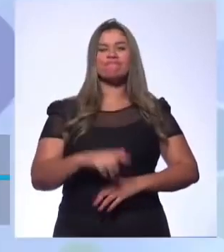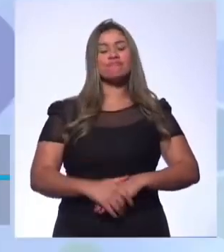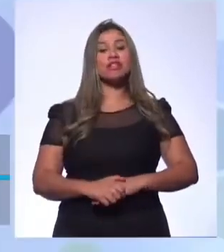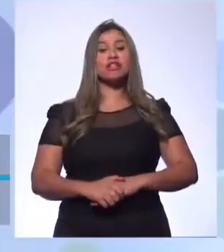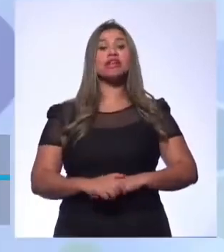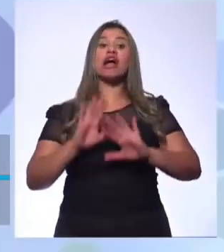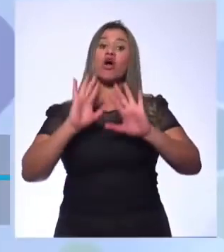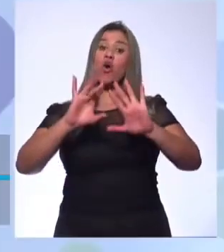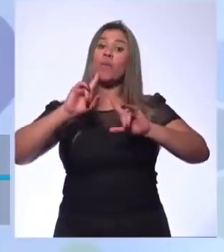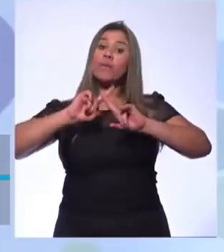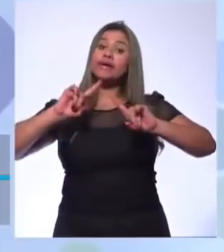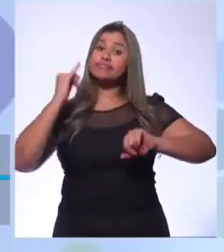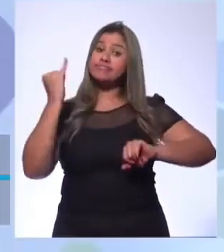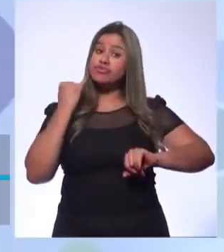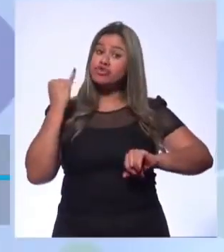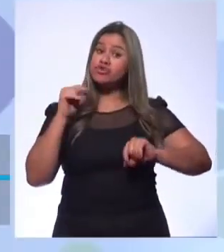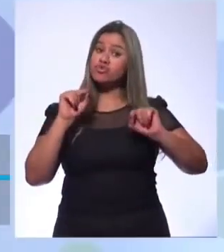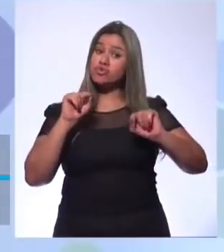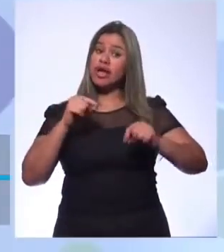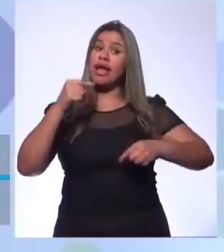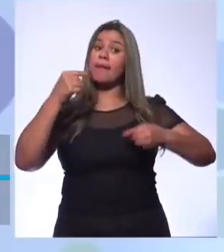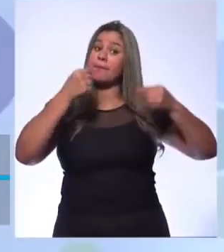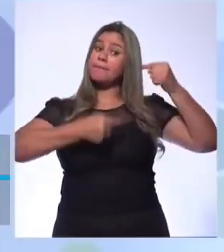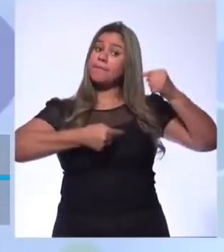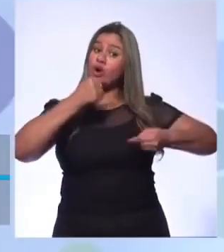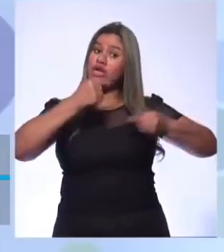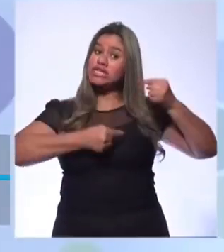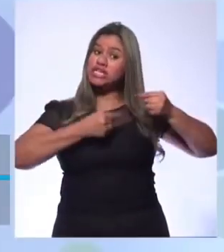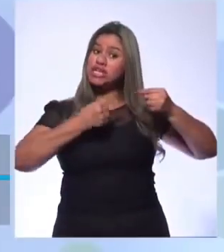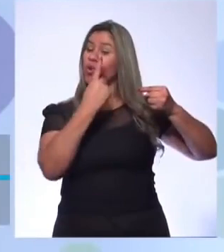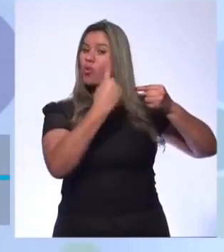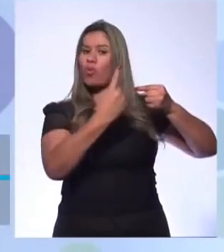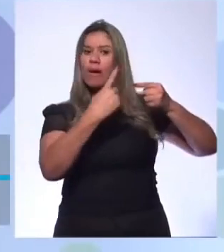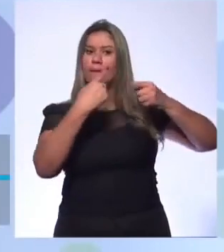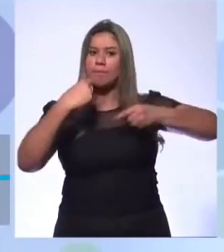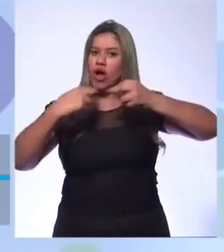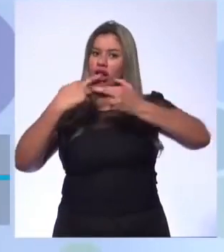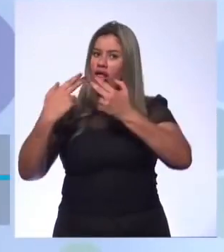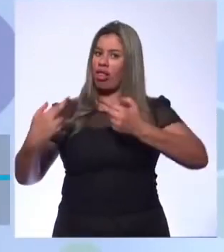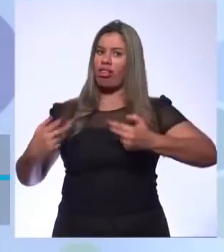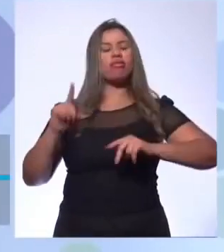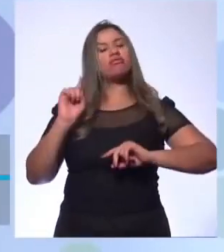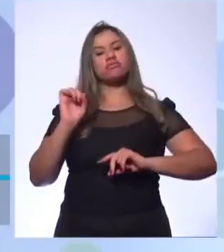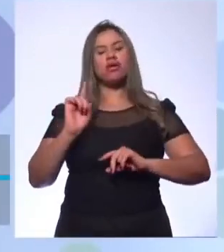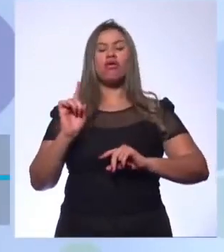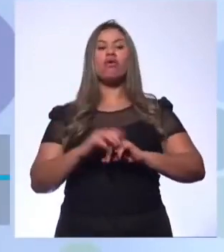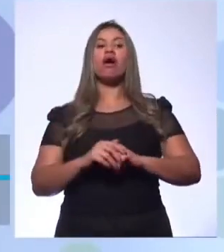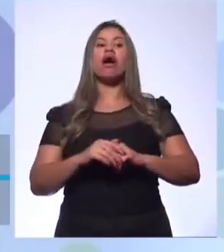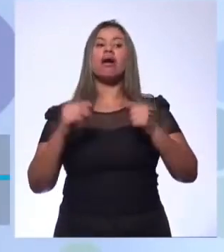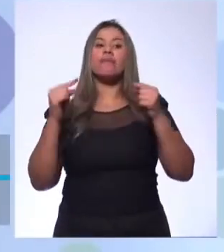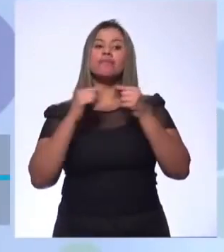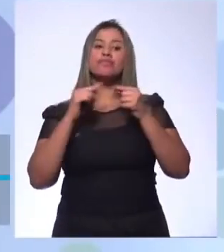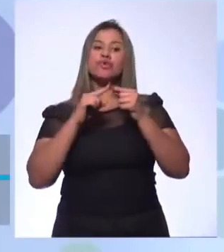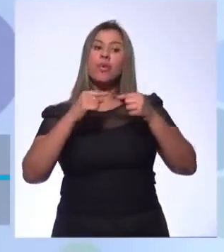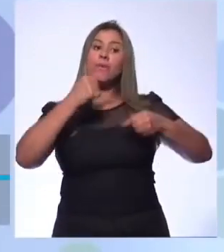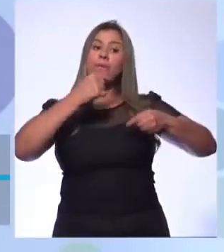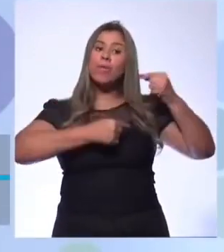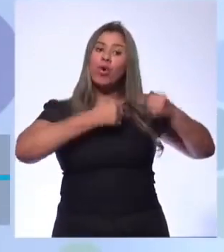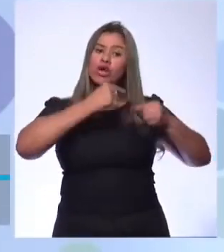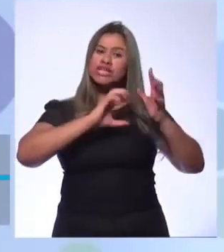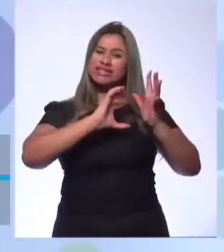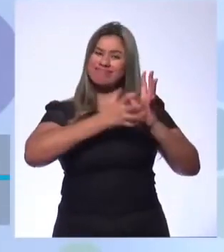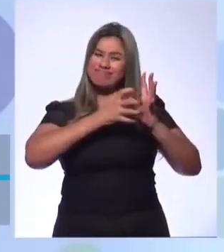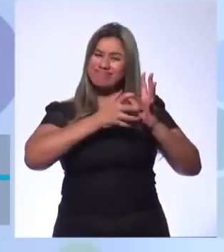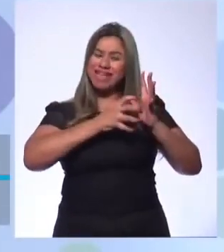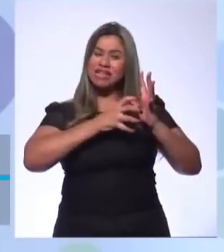muito importante. Está falando política, não políticos. Os políticos, sim, têm certo... Quando a gente fala de política, fala partidário,